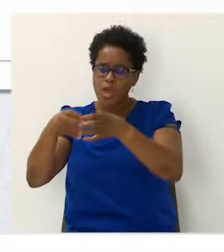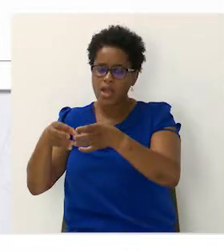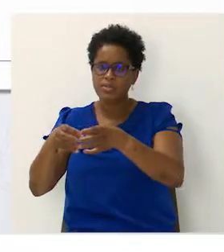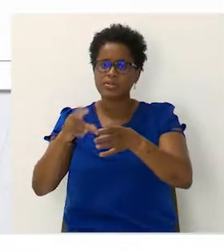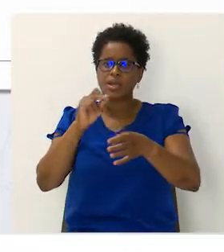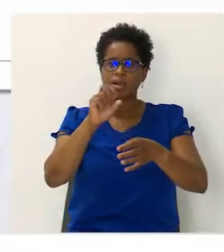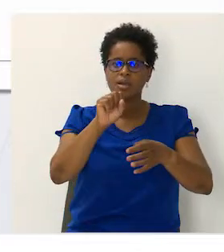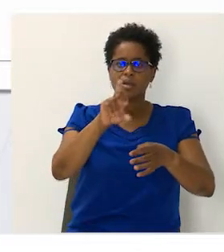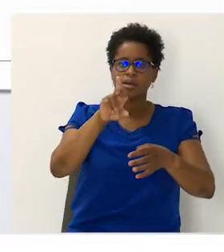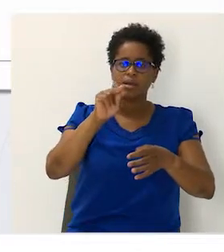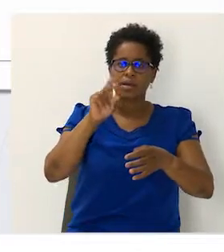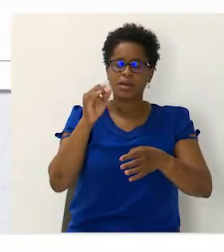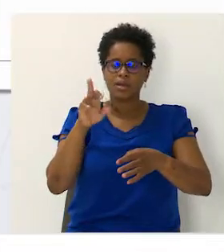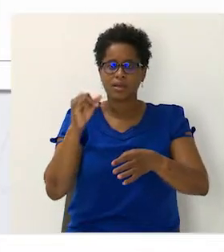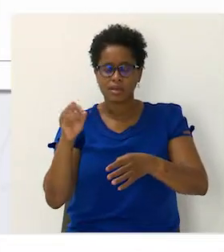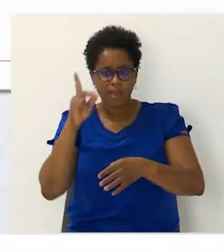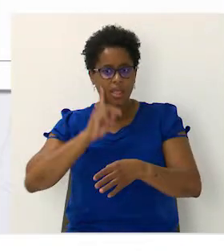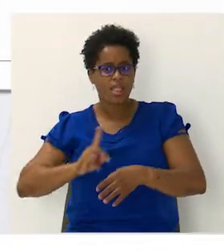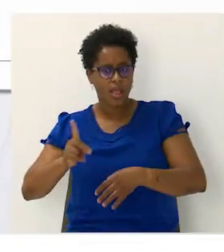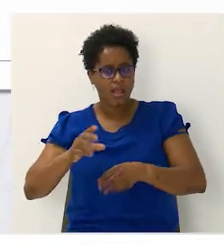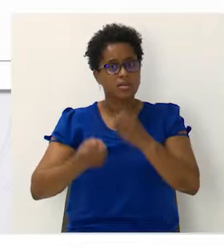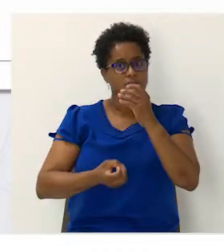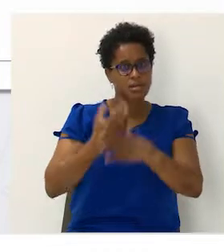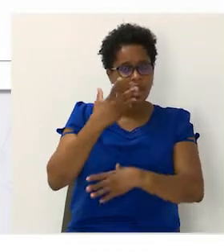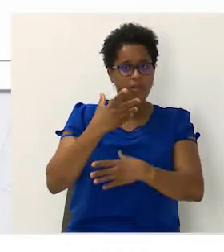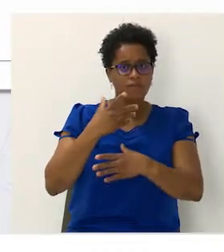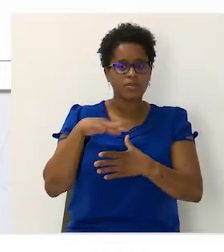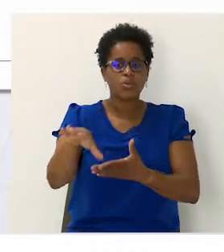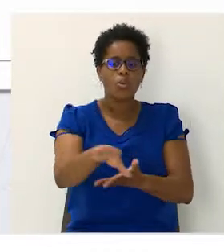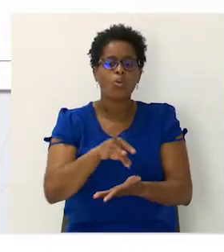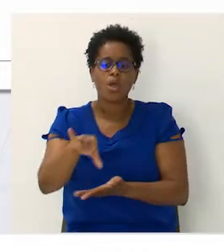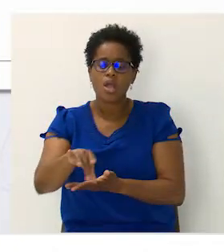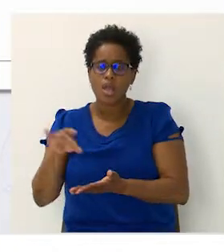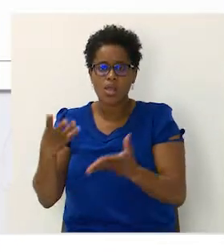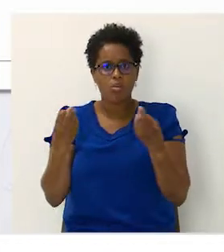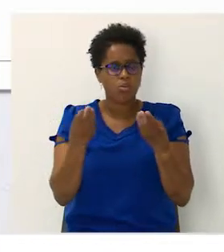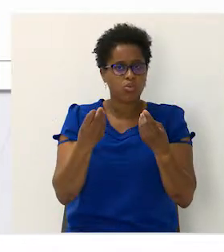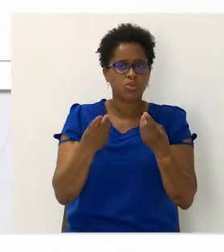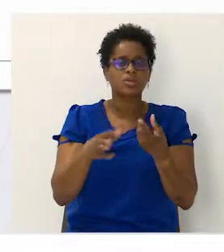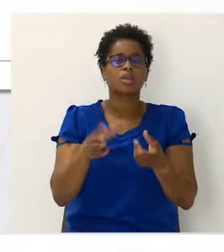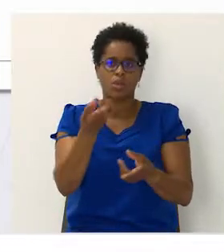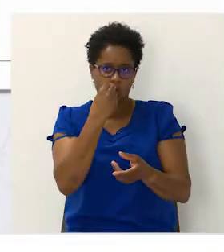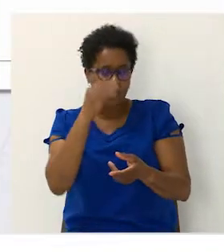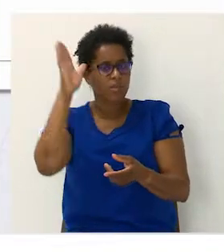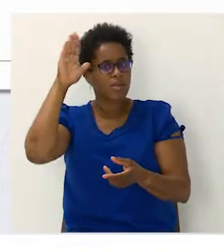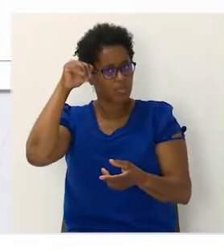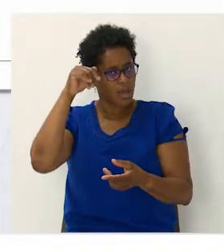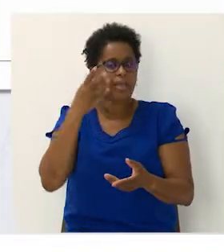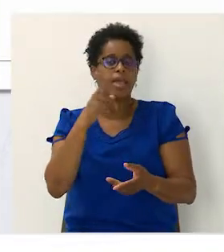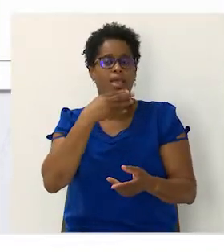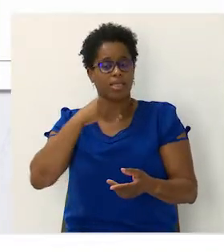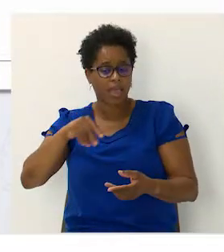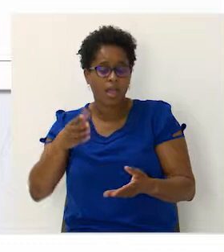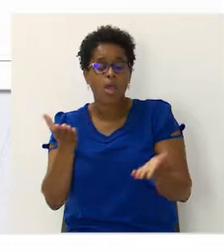Dela nascia a colheita abundante e os pastos. A terra era comparada